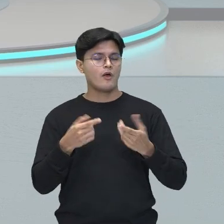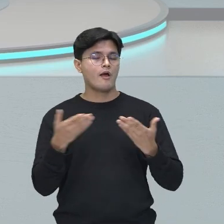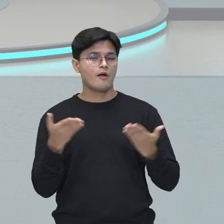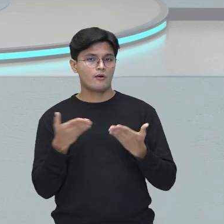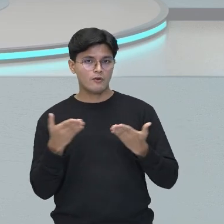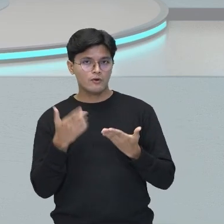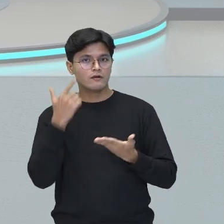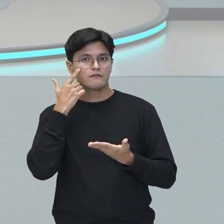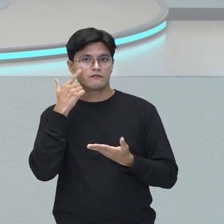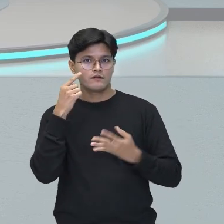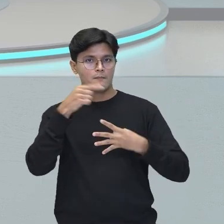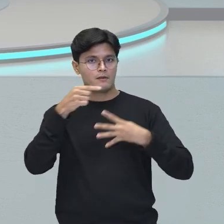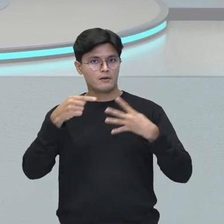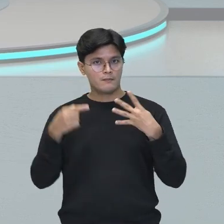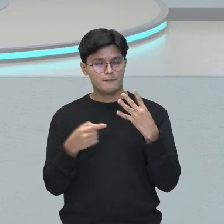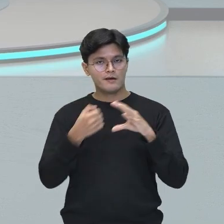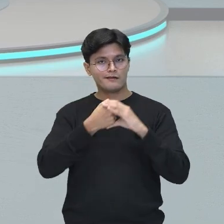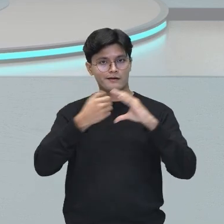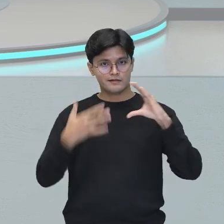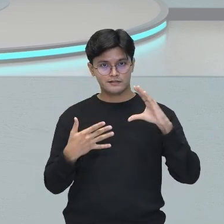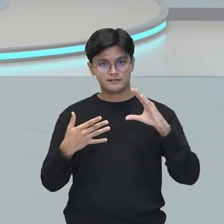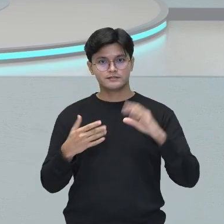do humanismo